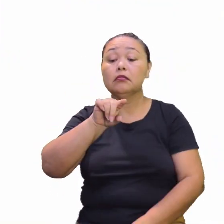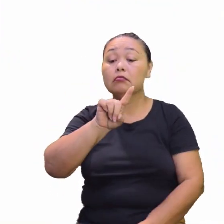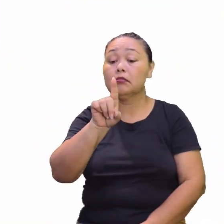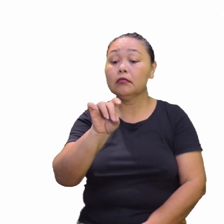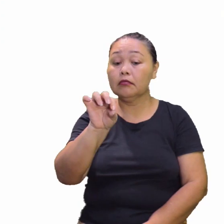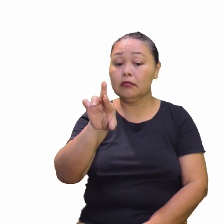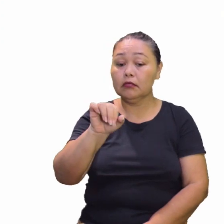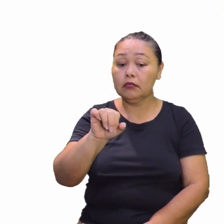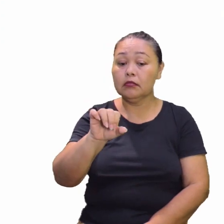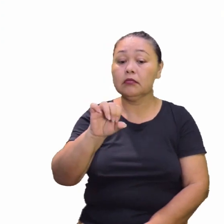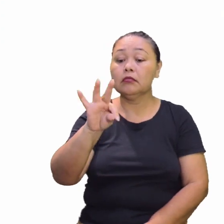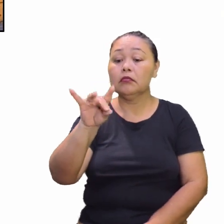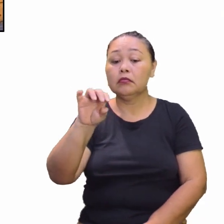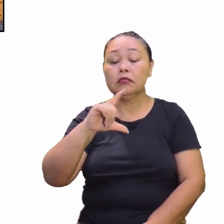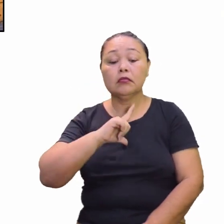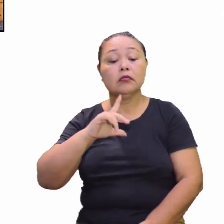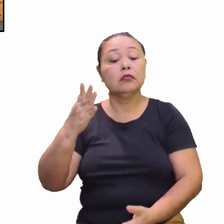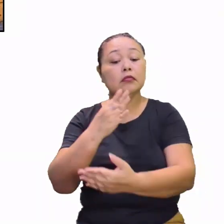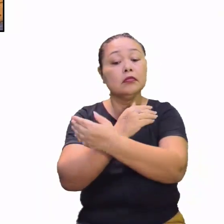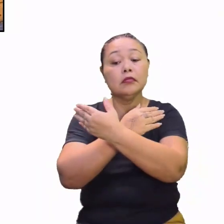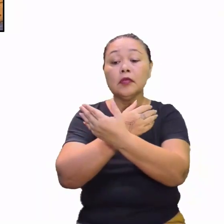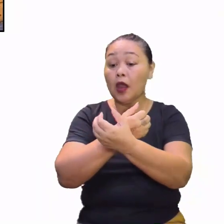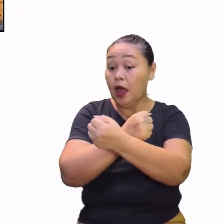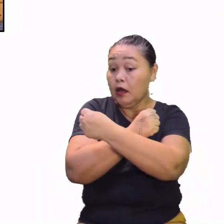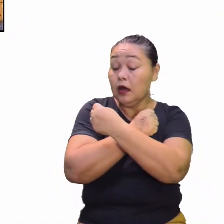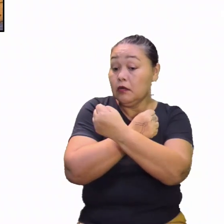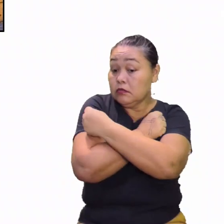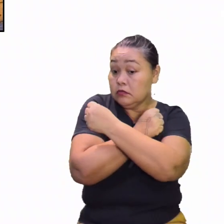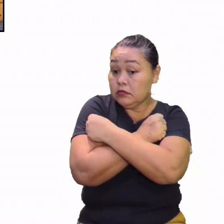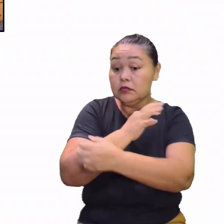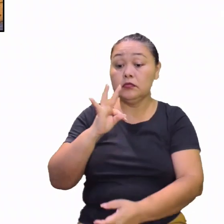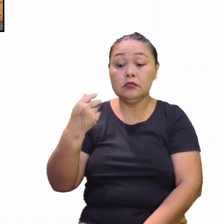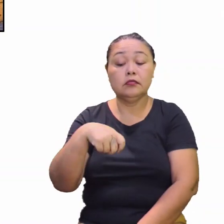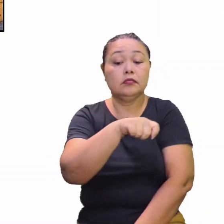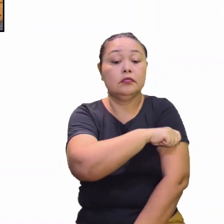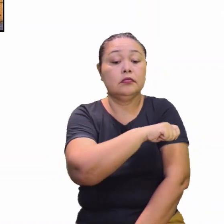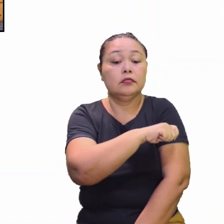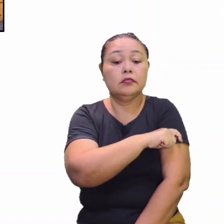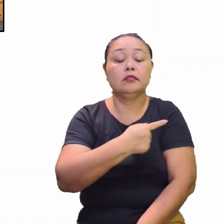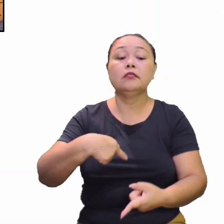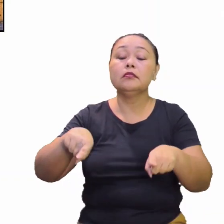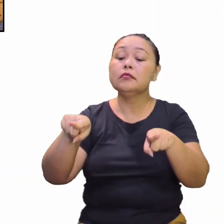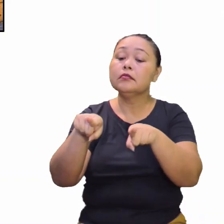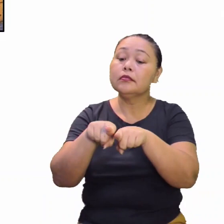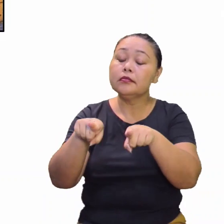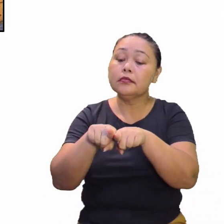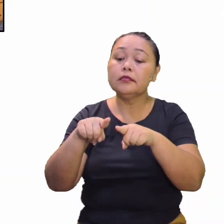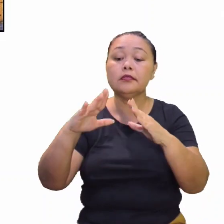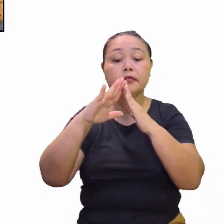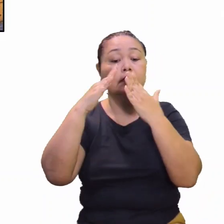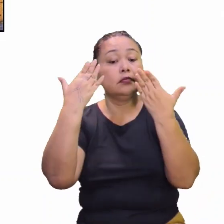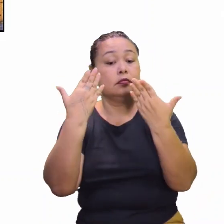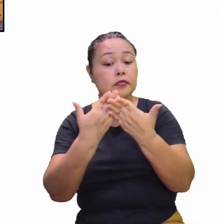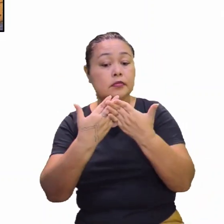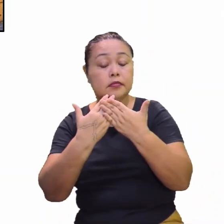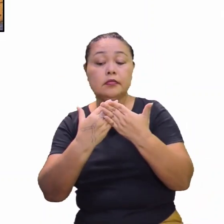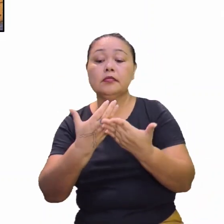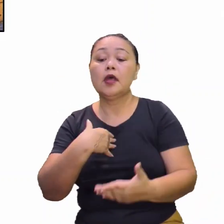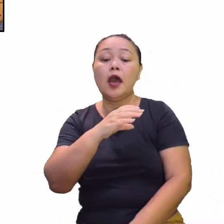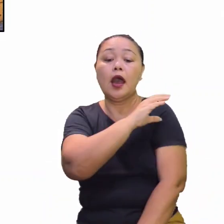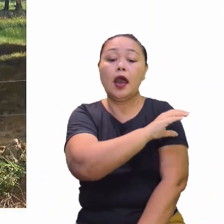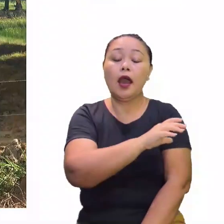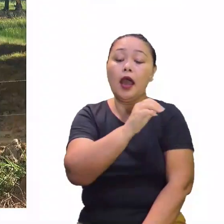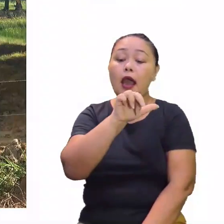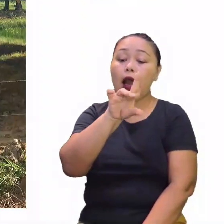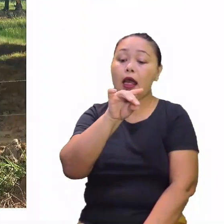também. Joaquim Pereira da Rocha. Grande abraço a todos. Escola Capitão Cardoso, Escola